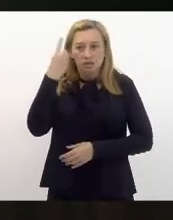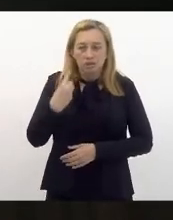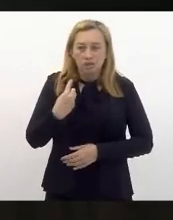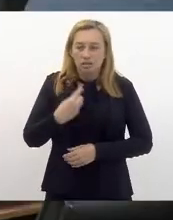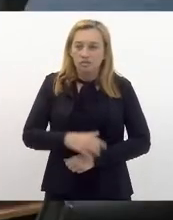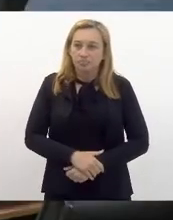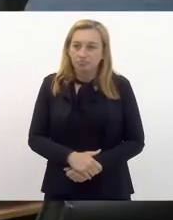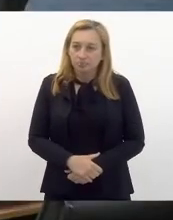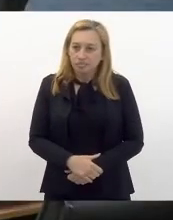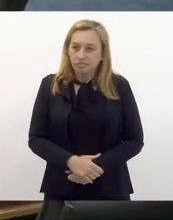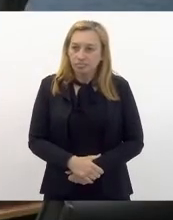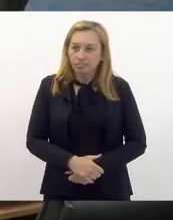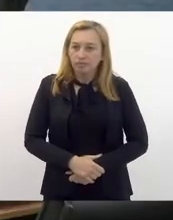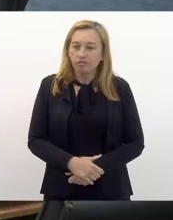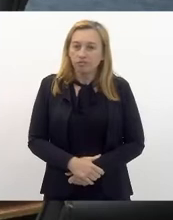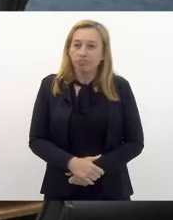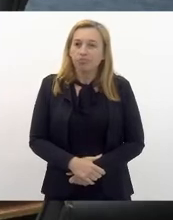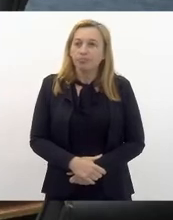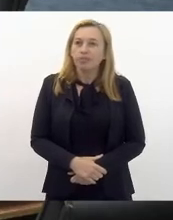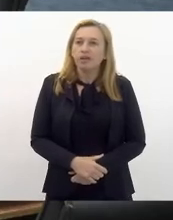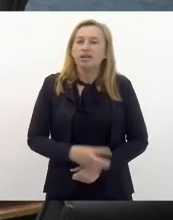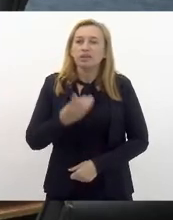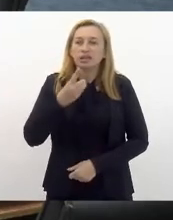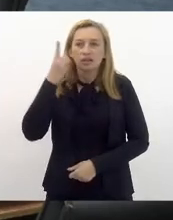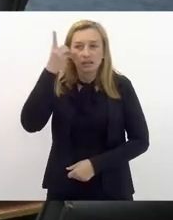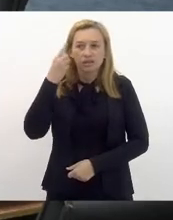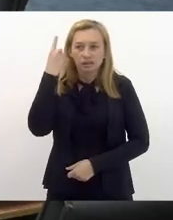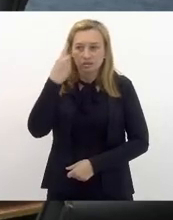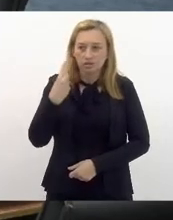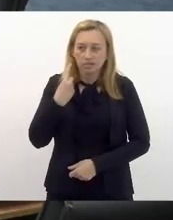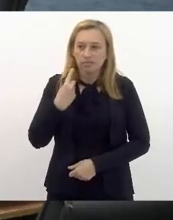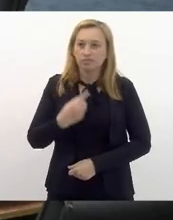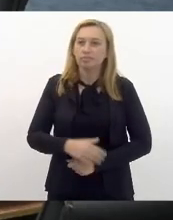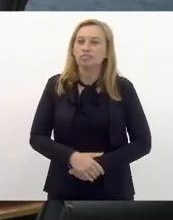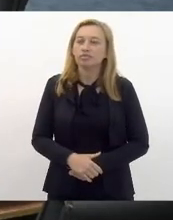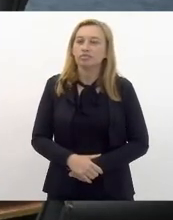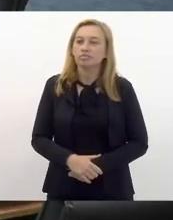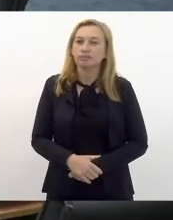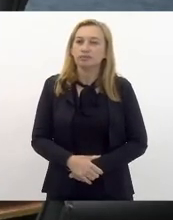montesa a deputada Dani